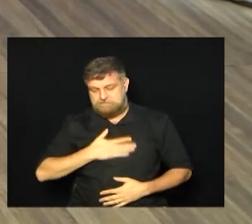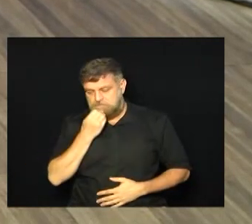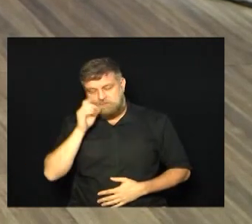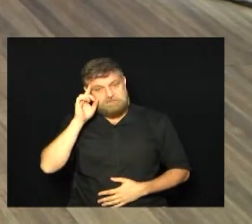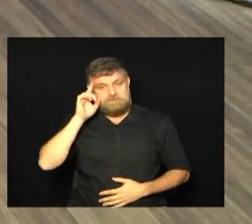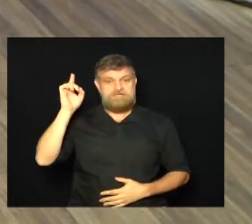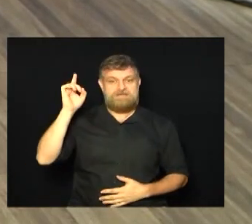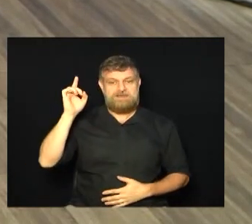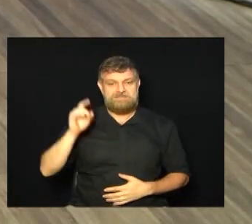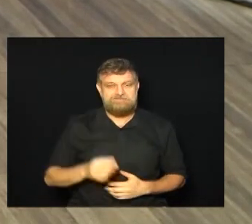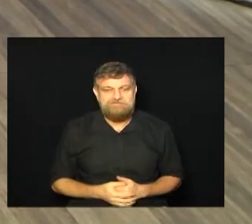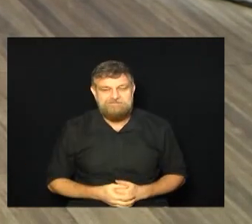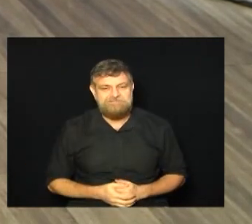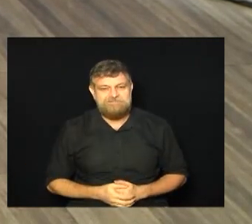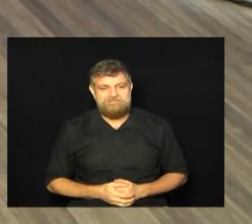André.